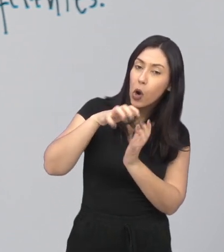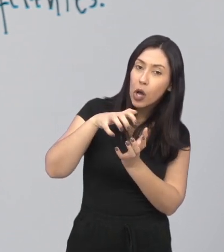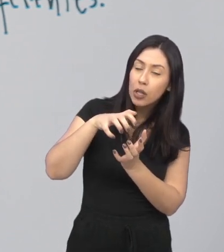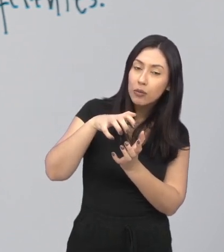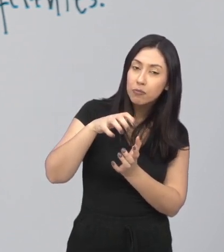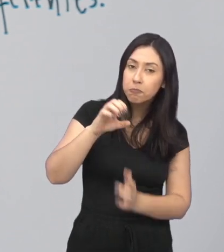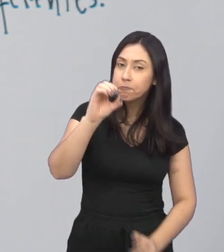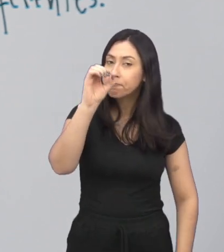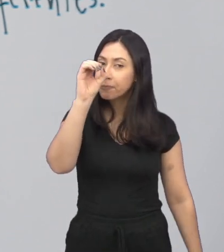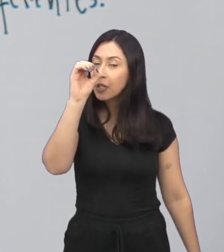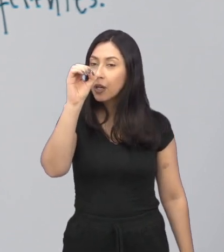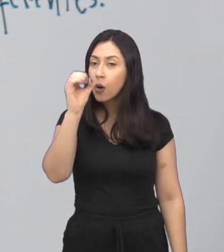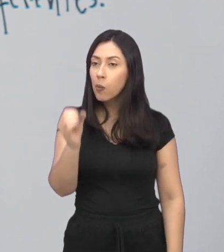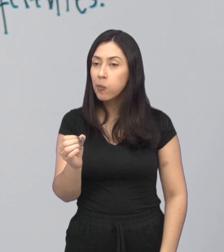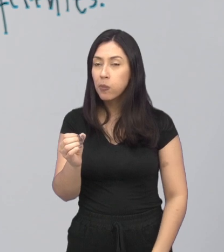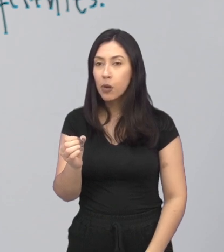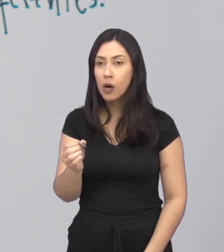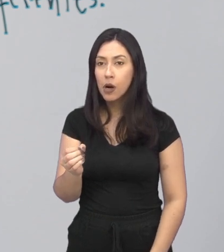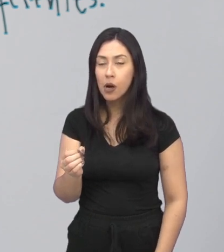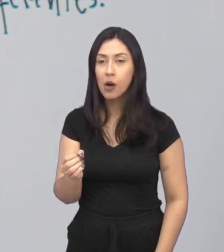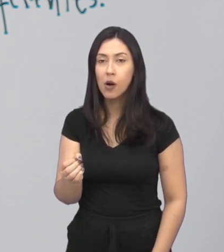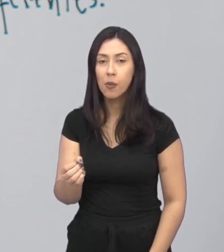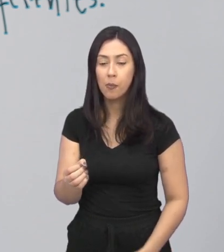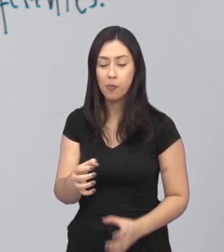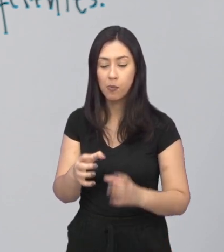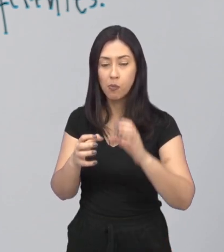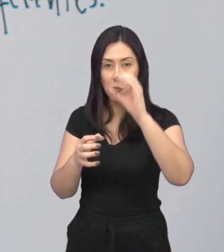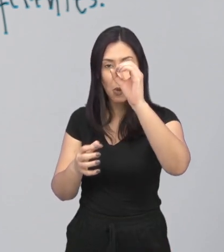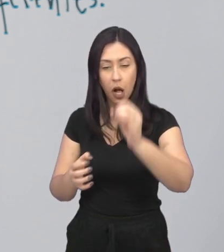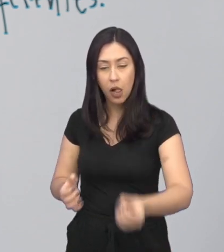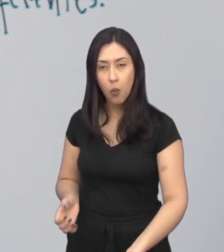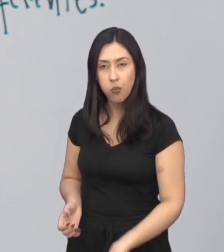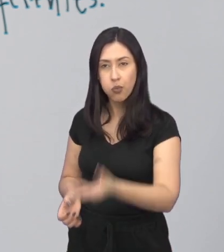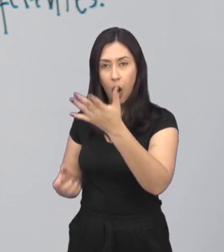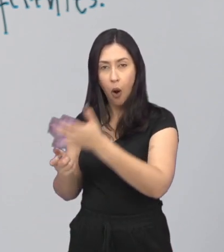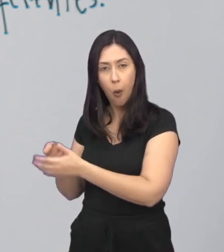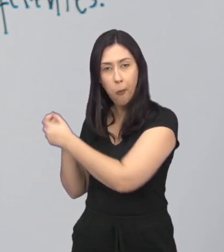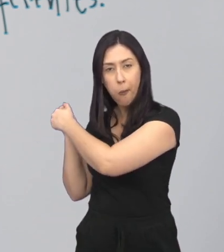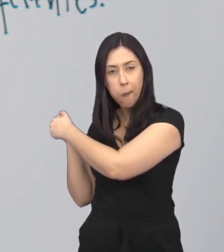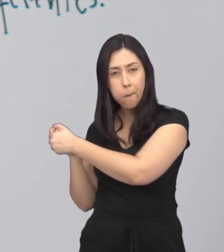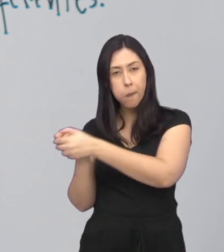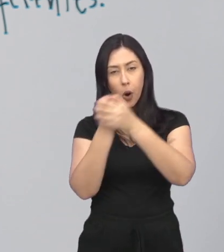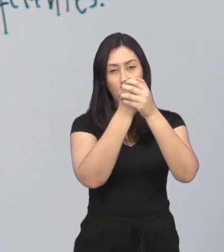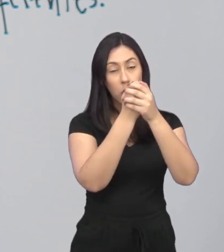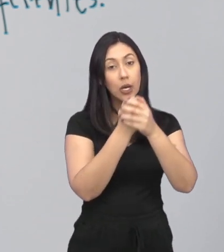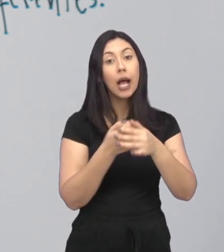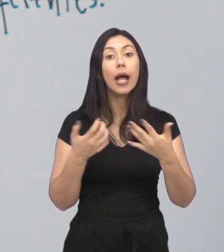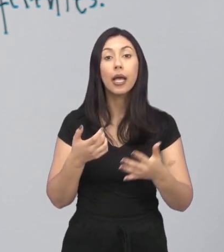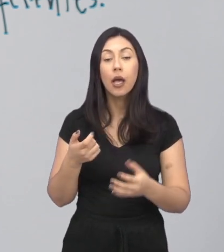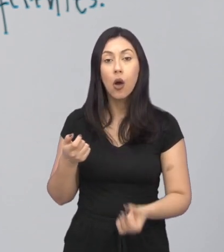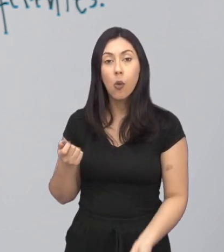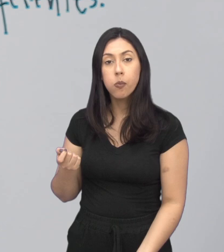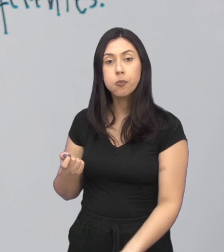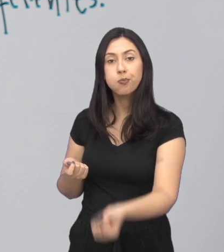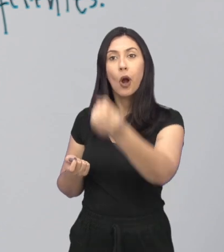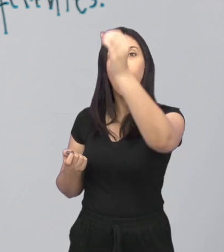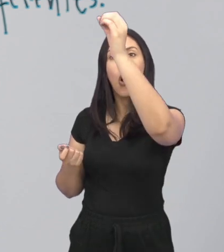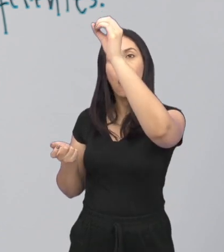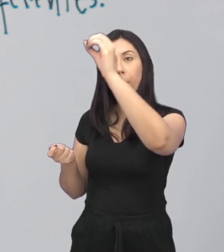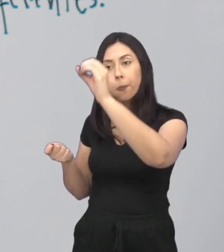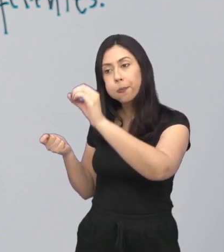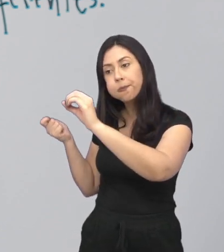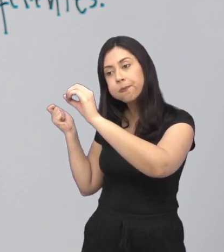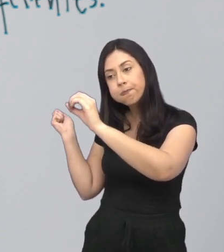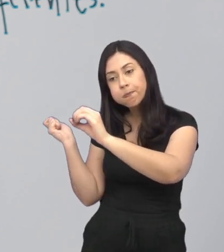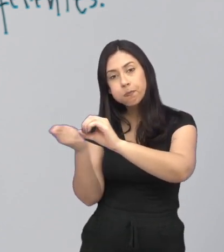que é dada uma raquetada nesse momento a raquete aplica uma força de contato na bola e a